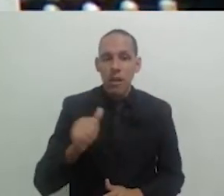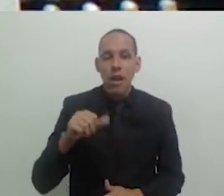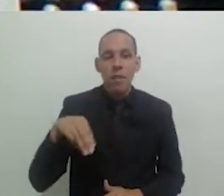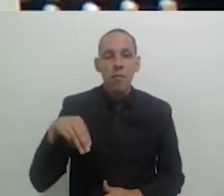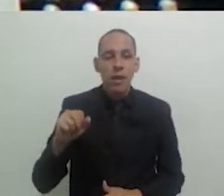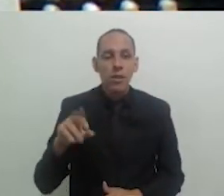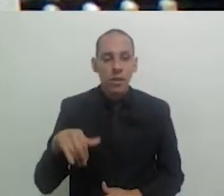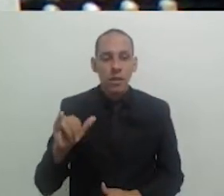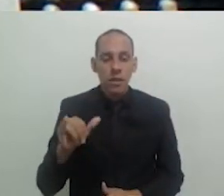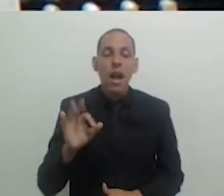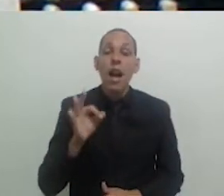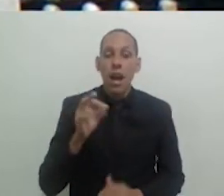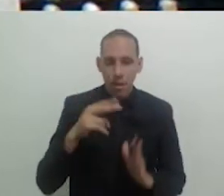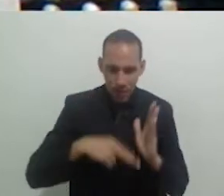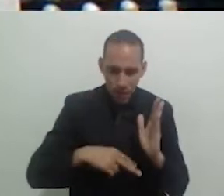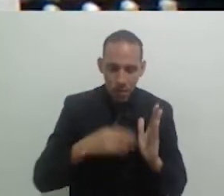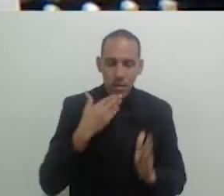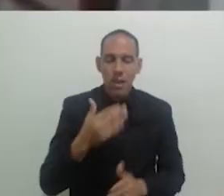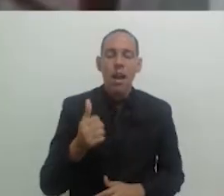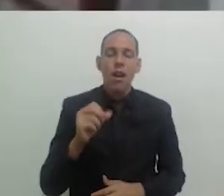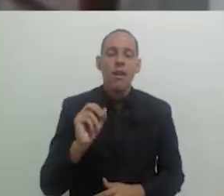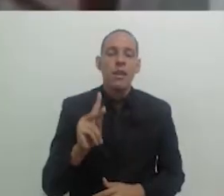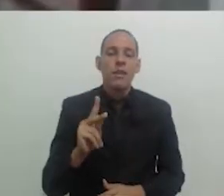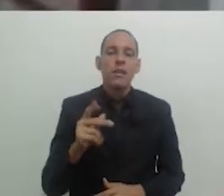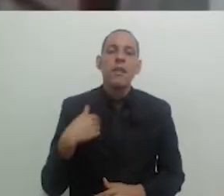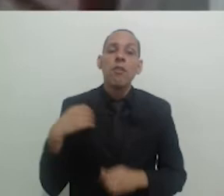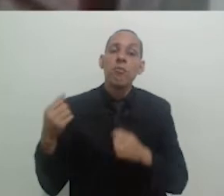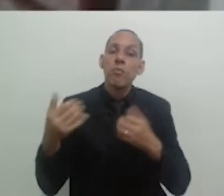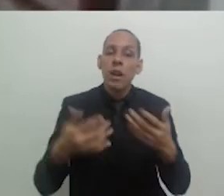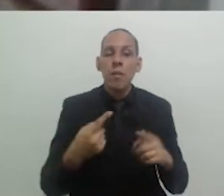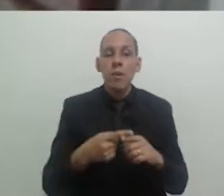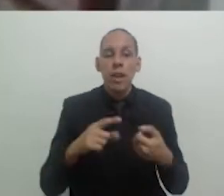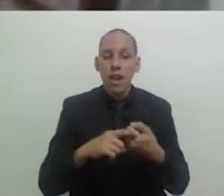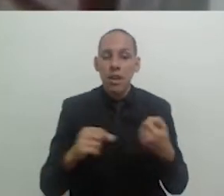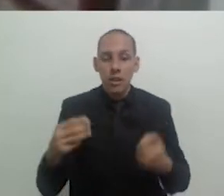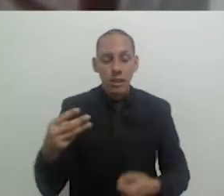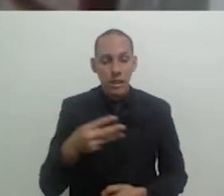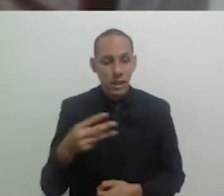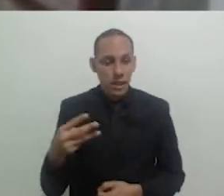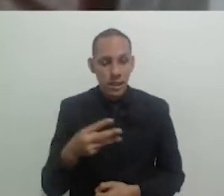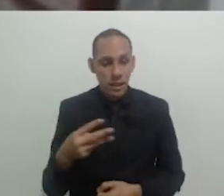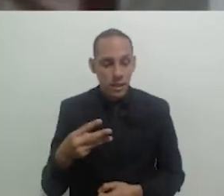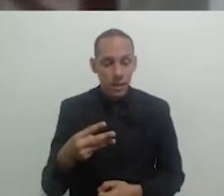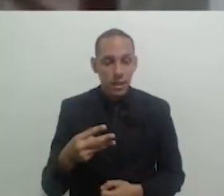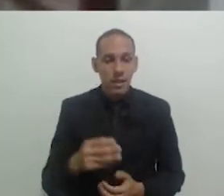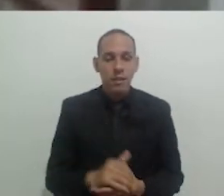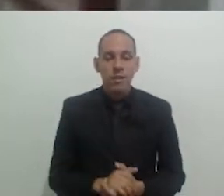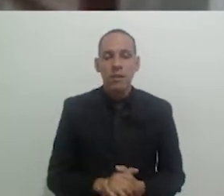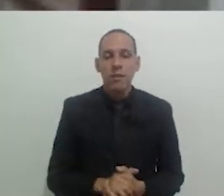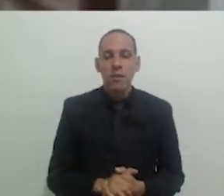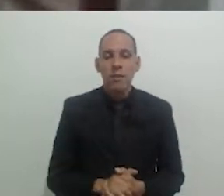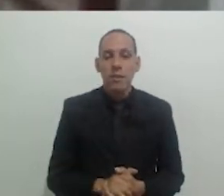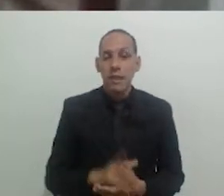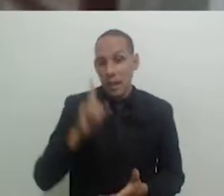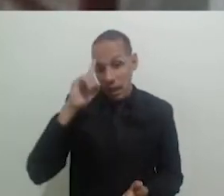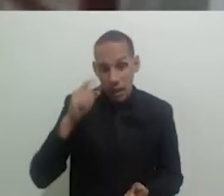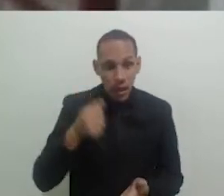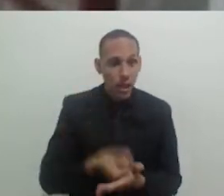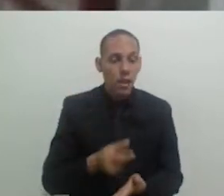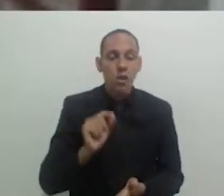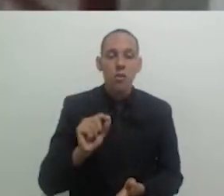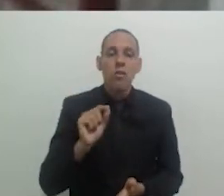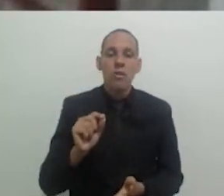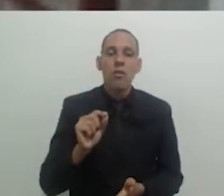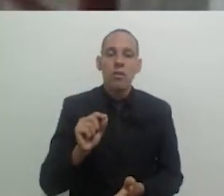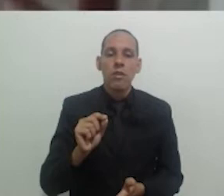vista? Então, pediu vista. Eu vou externar, porque o artigo 33 da Lomã determina que assim se faça.